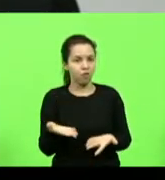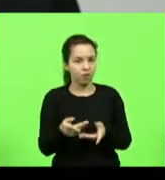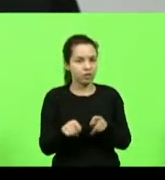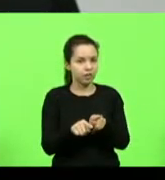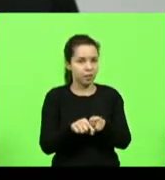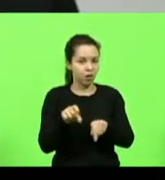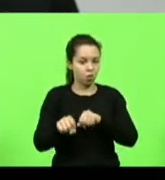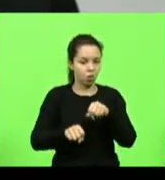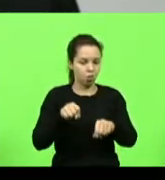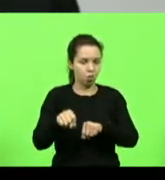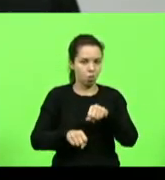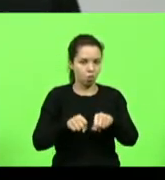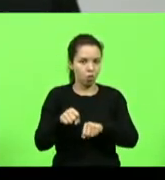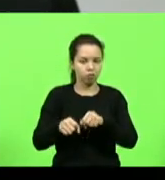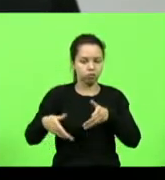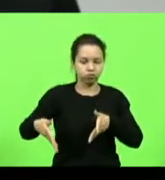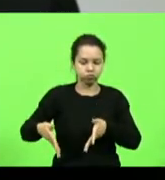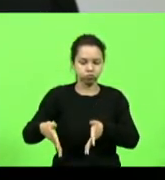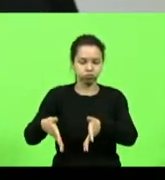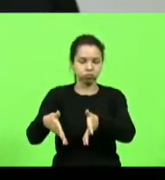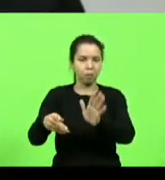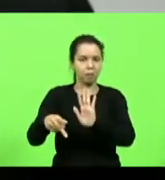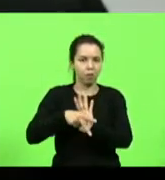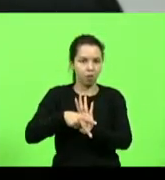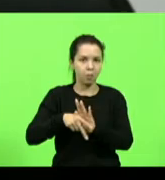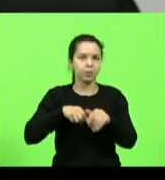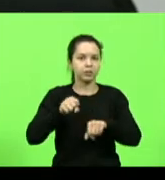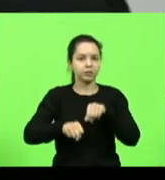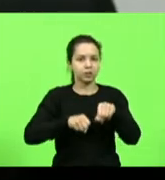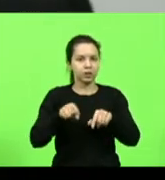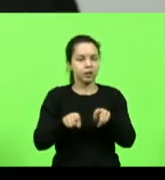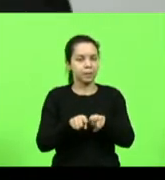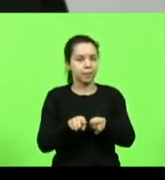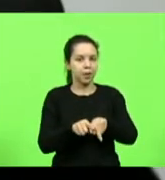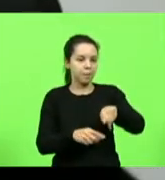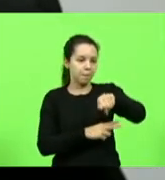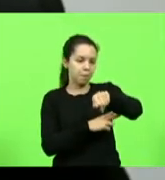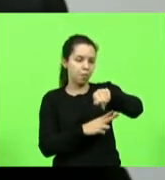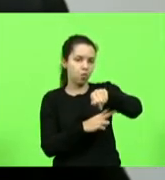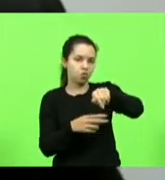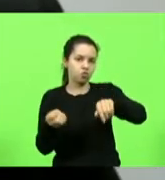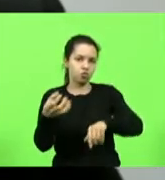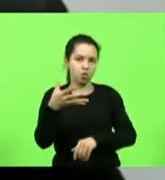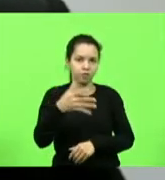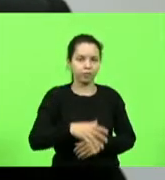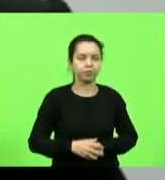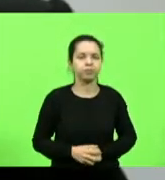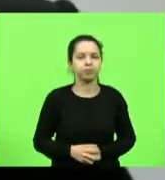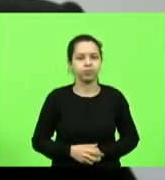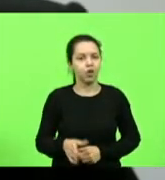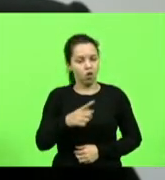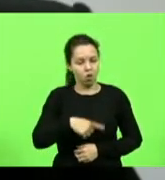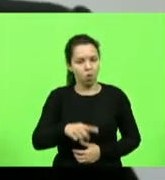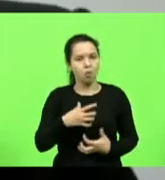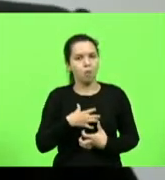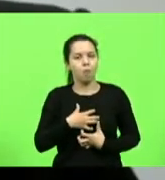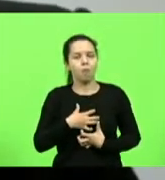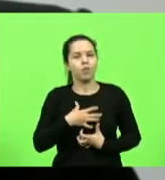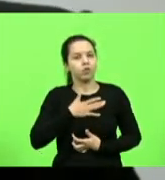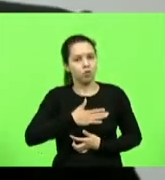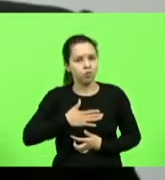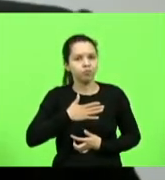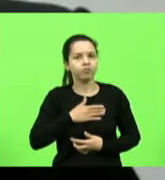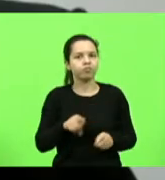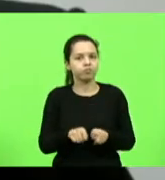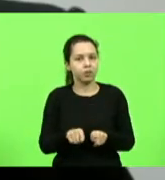antiga ponte e uma ponte nova. A gente fica também muito grato com essas questões. Agora, sempre é